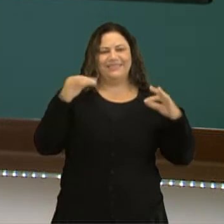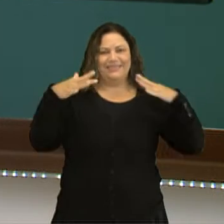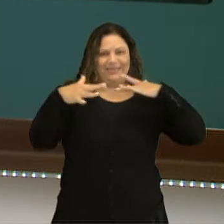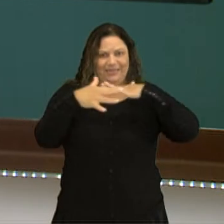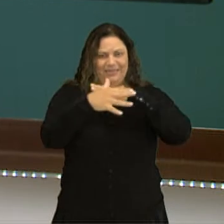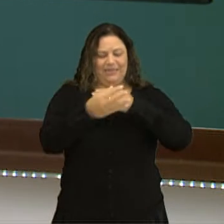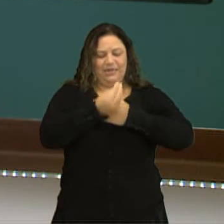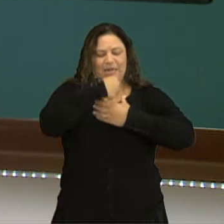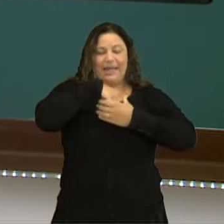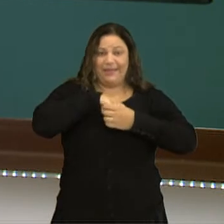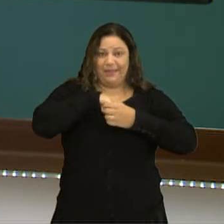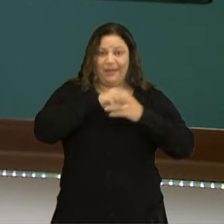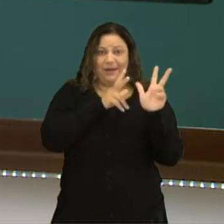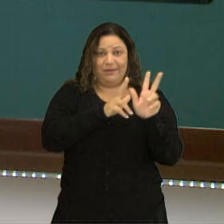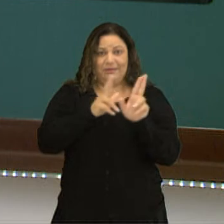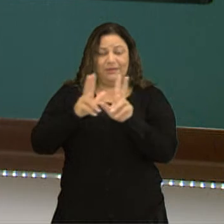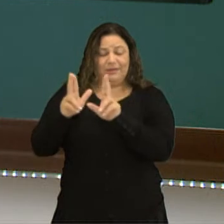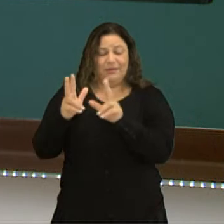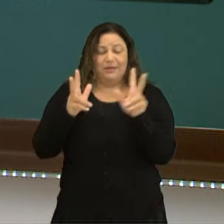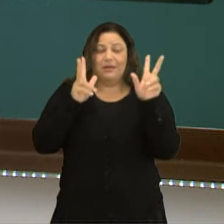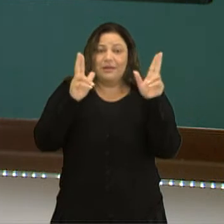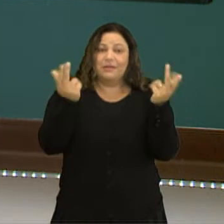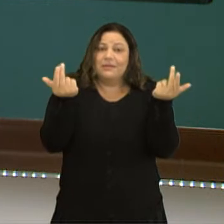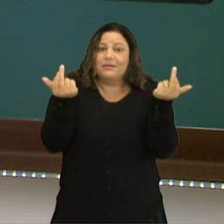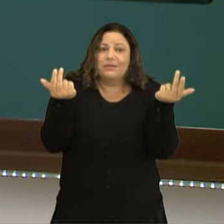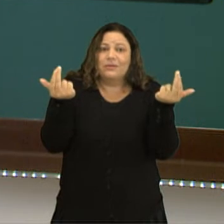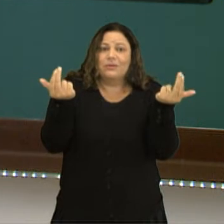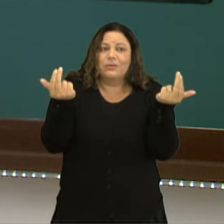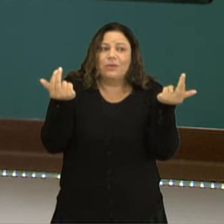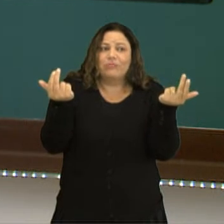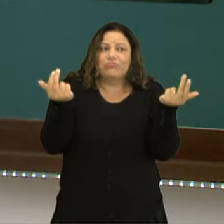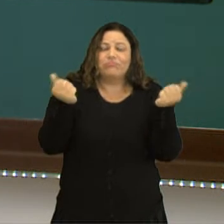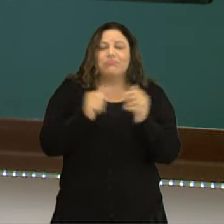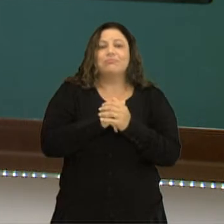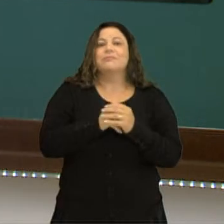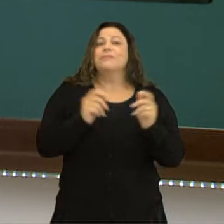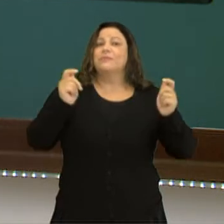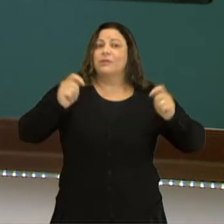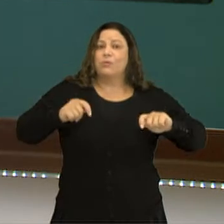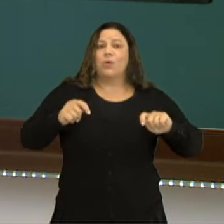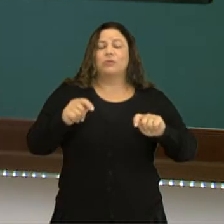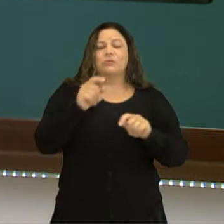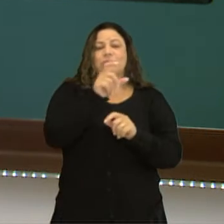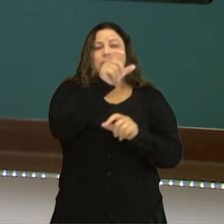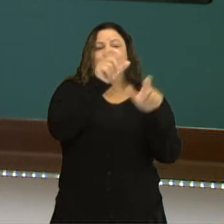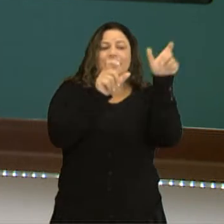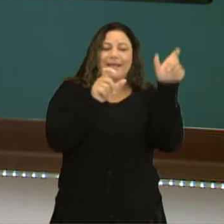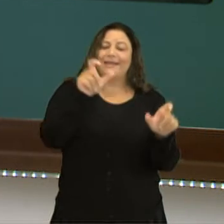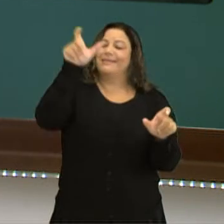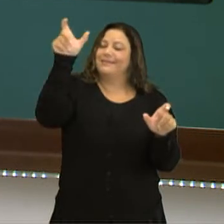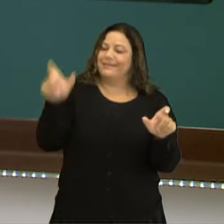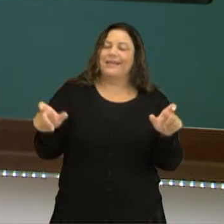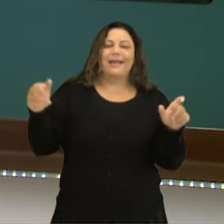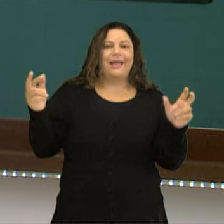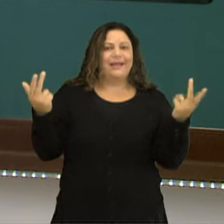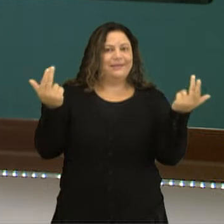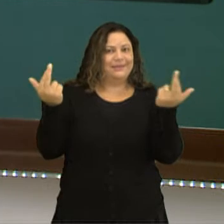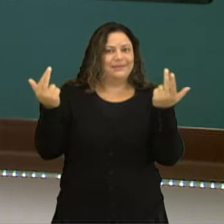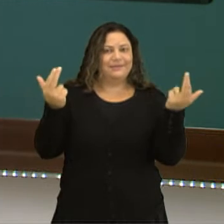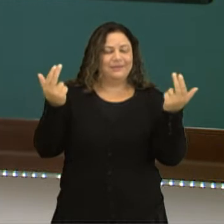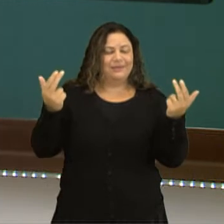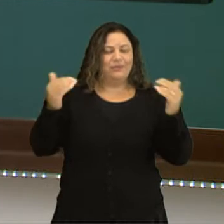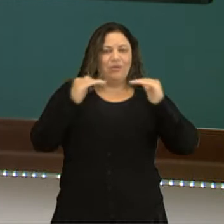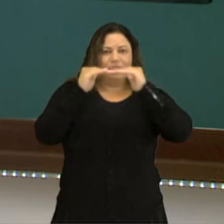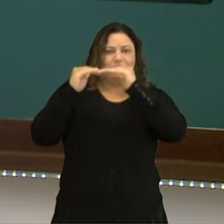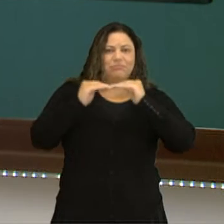energias internas iguais. Se forem iguais, pessoal, nós podemos dizer que esses corpos estão em equilíbrio térmico.